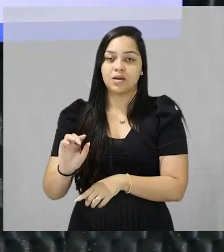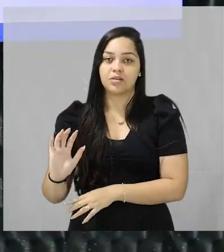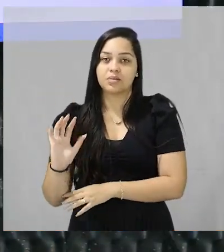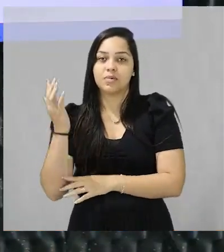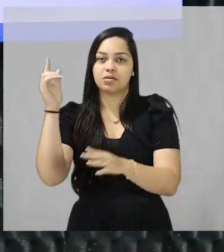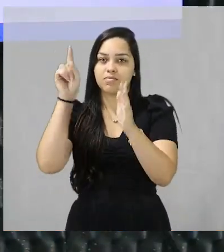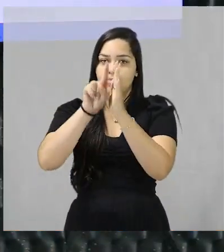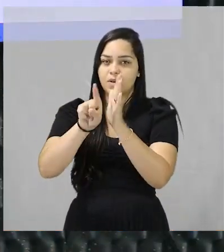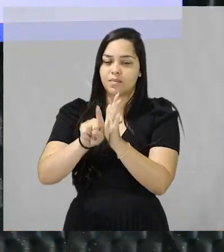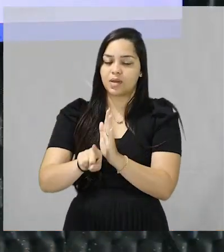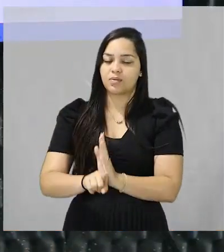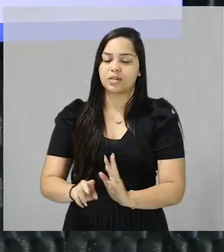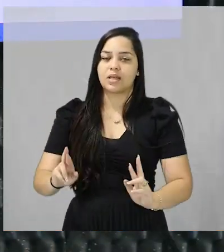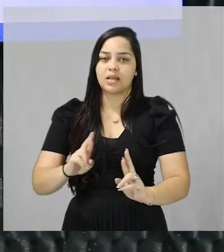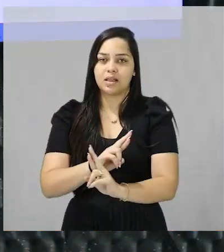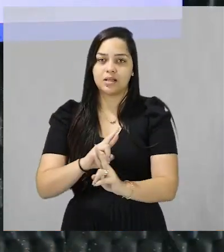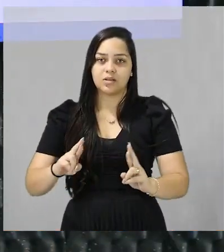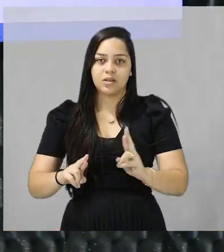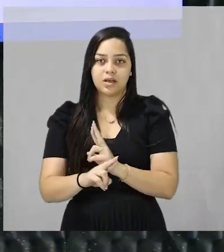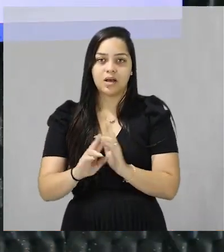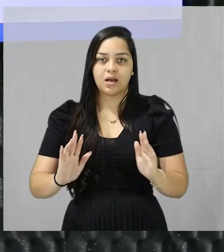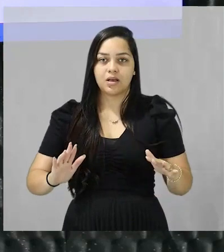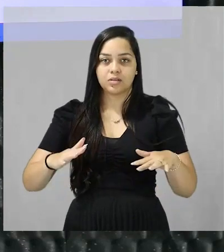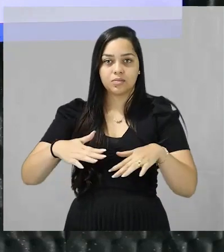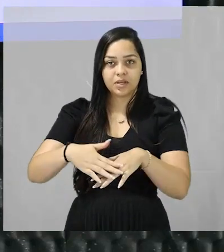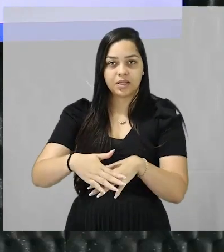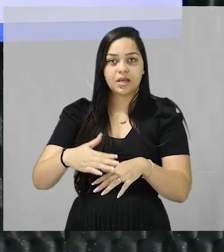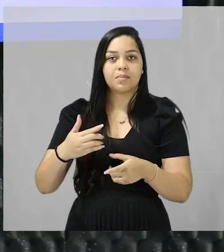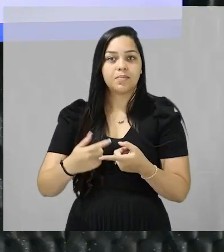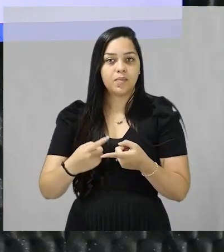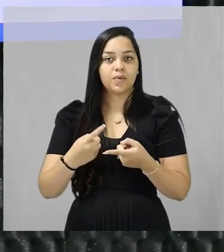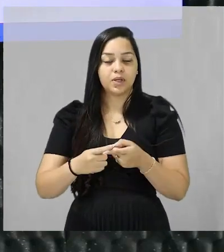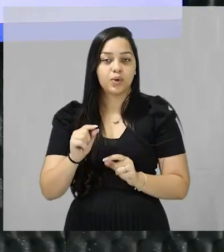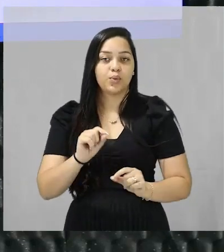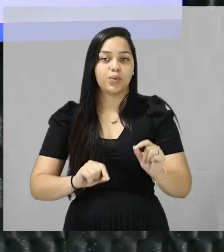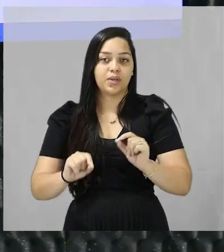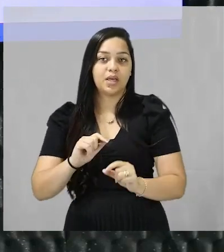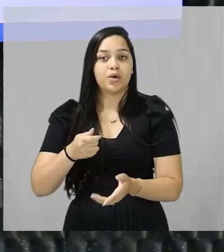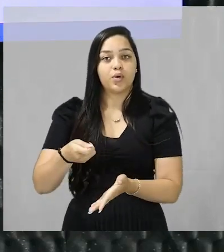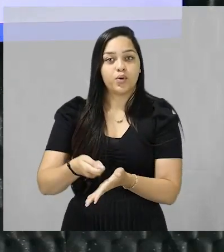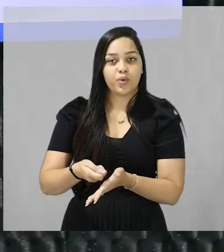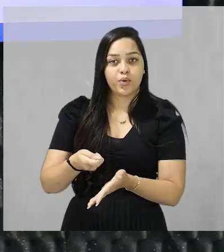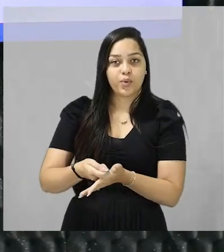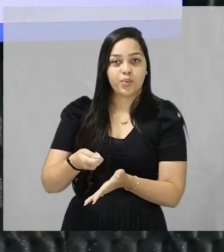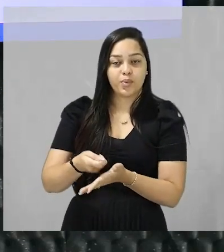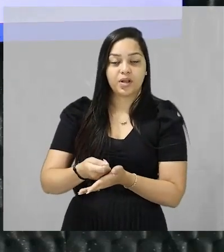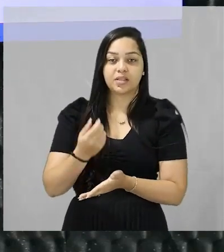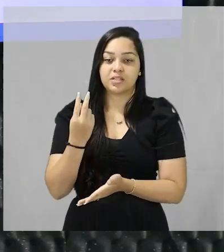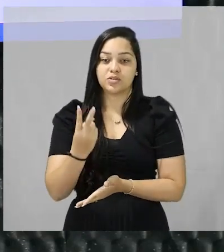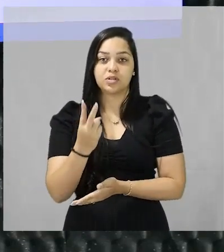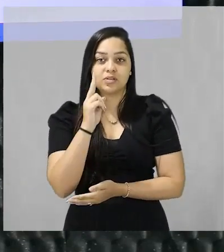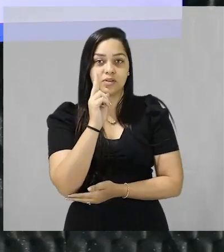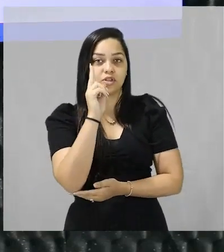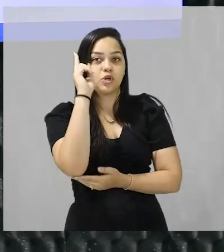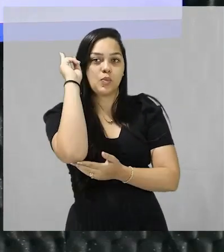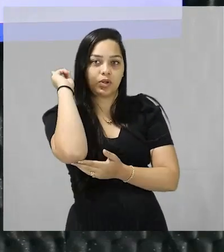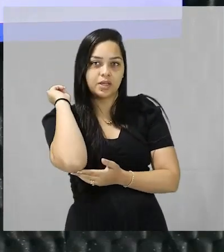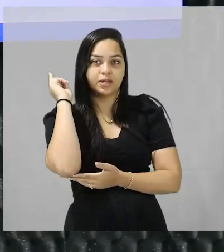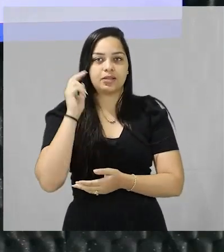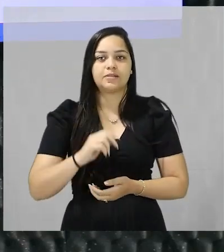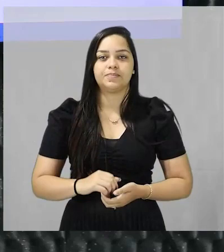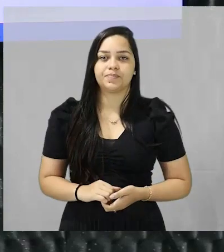questões relacionadas à isomeria, porque com certeza vai ser cobrado nesses dois concursos.